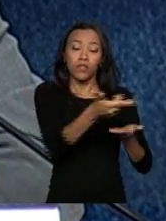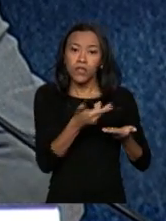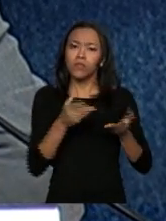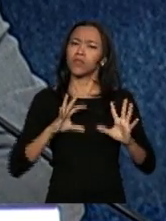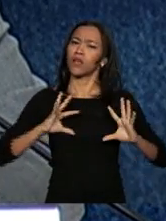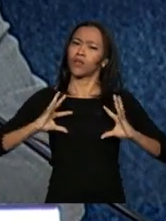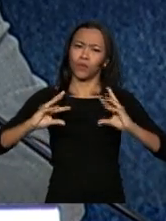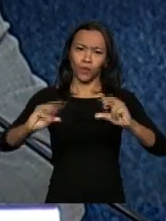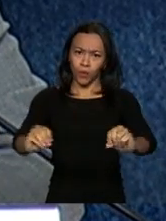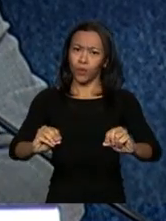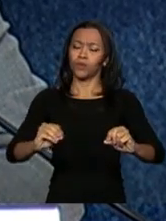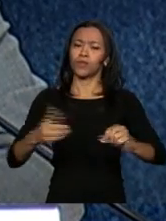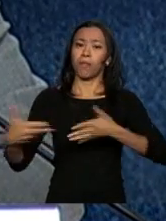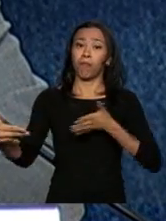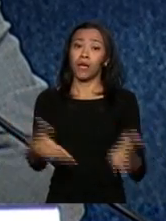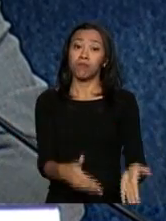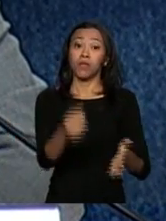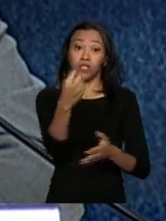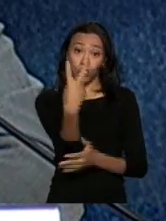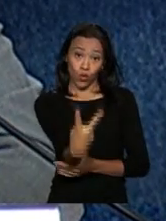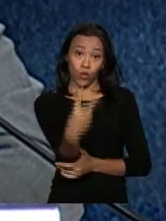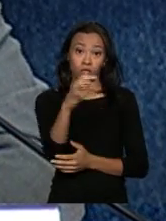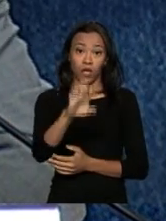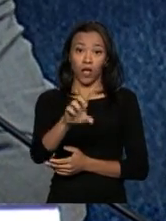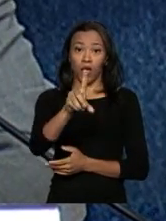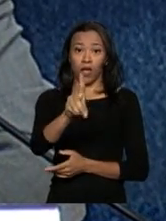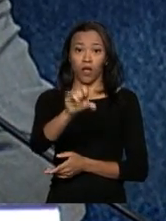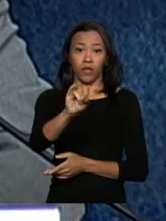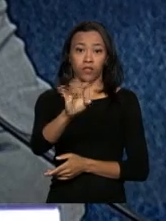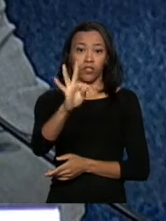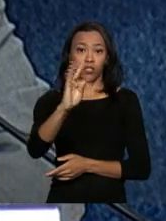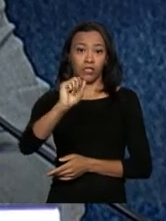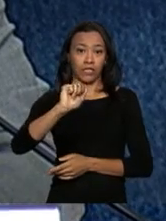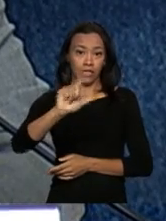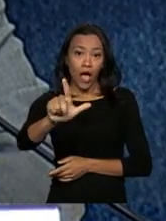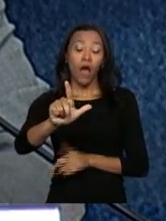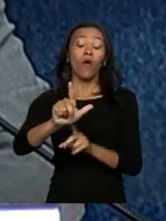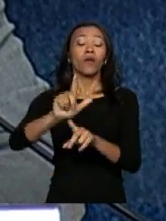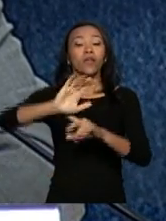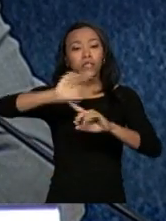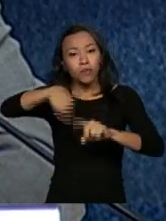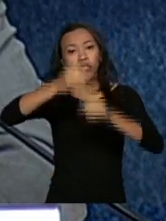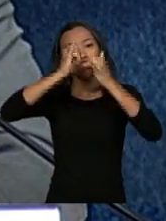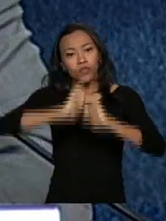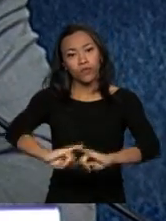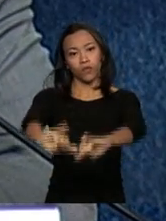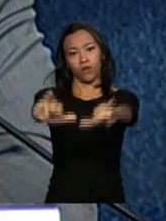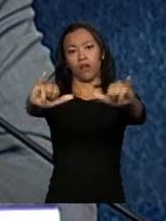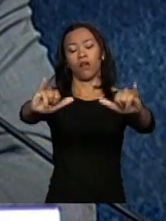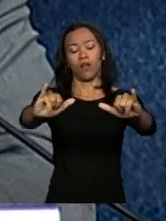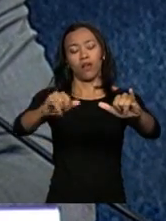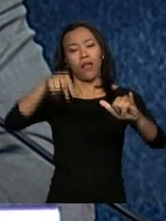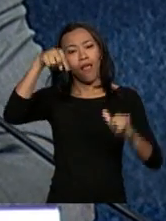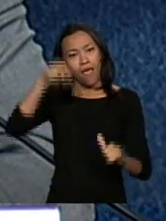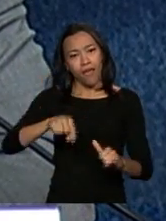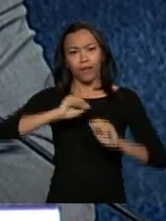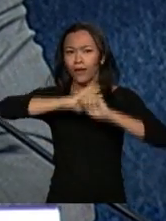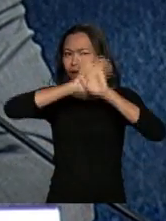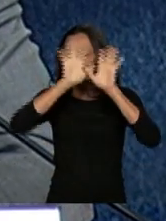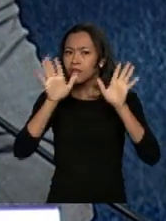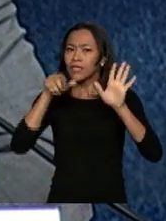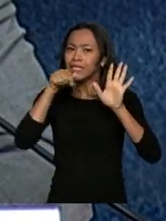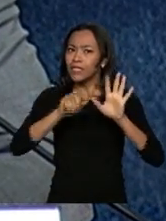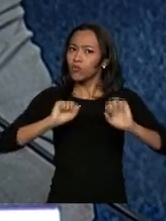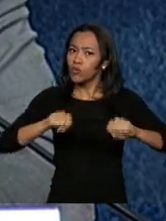participar dos dois eh editais a nos ajudarem na divulgação eh e deixando claro que esse é um esforço que